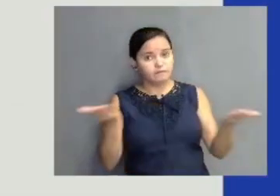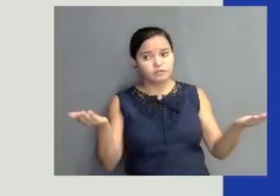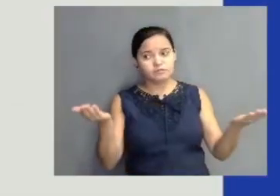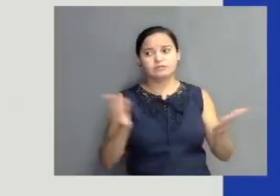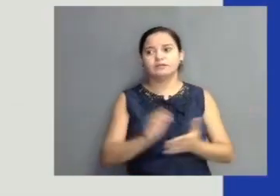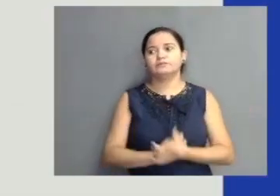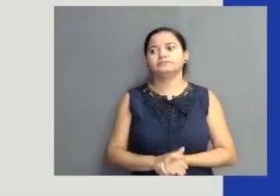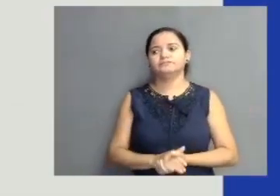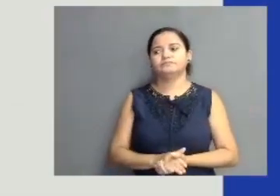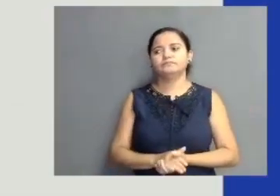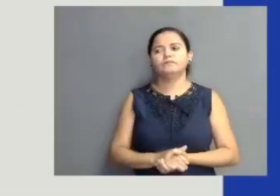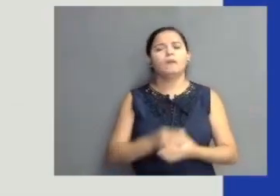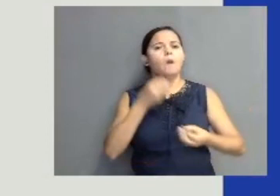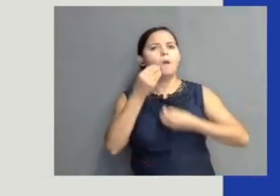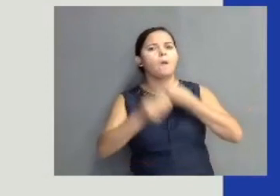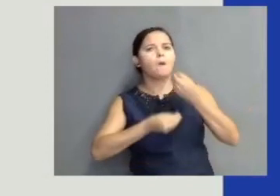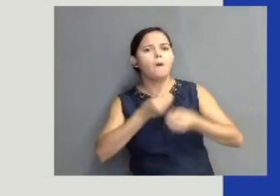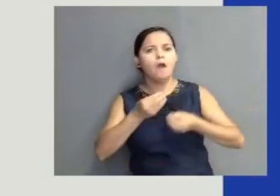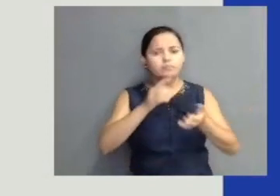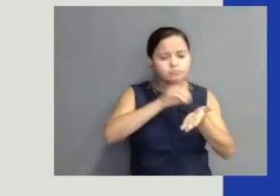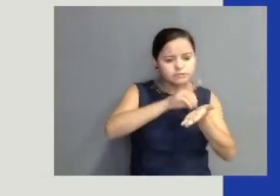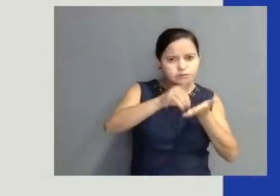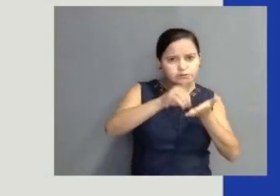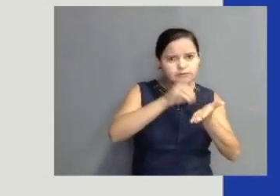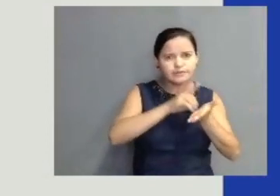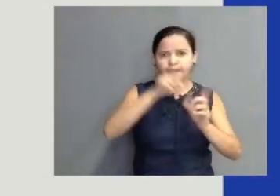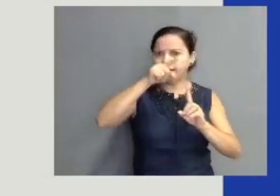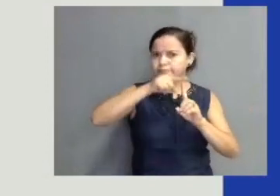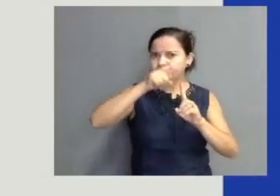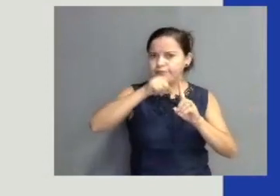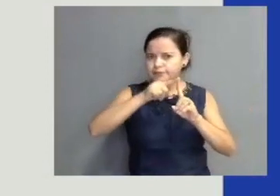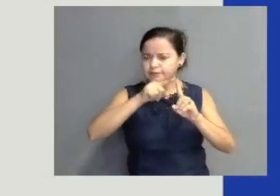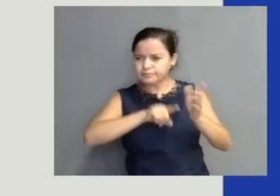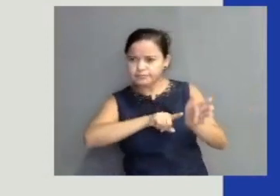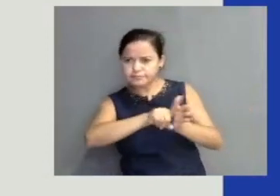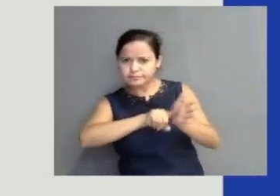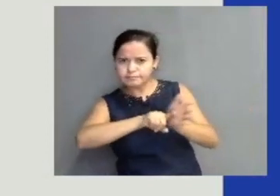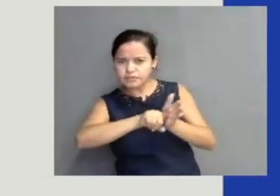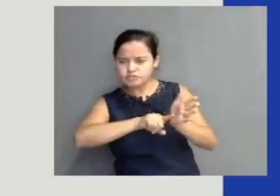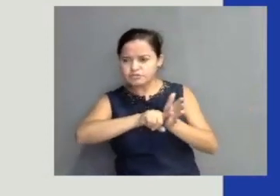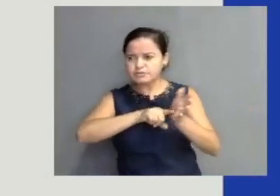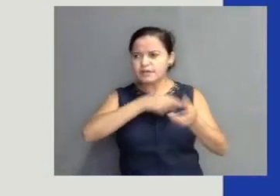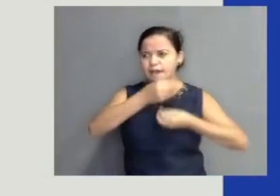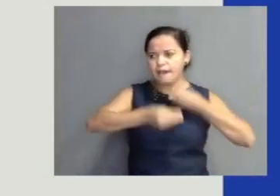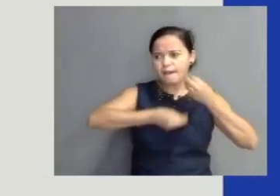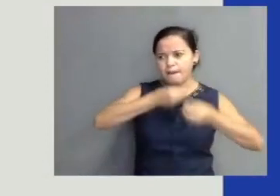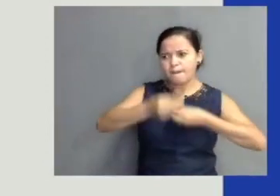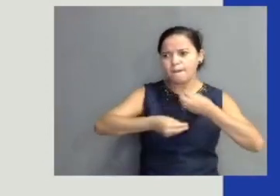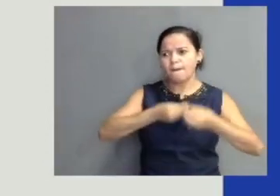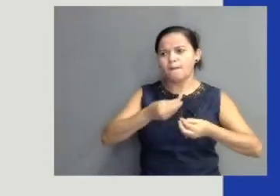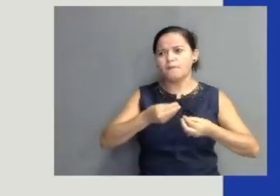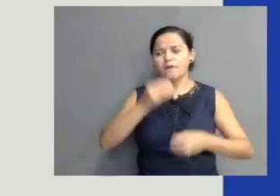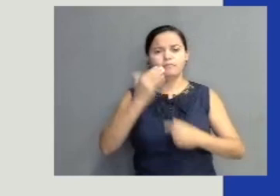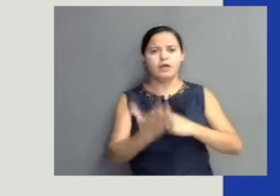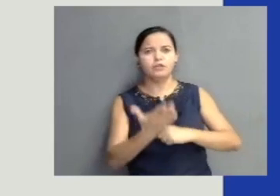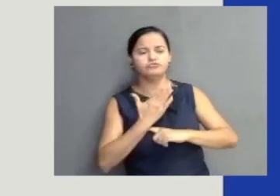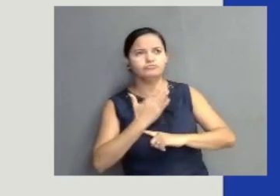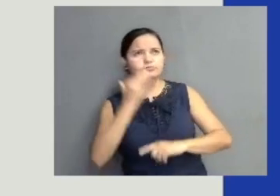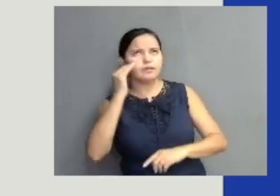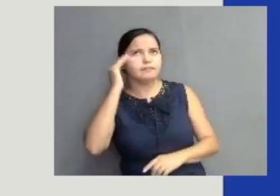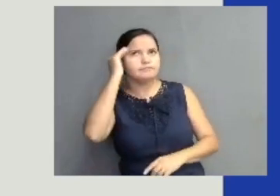glossário é um tipo de dicionário de palavras de sentido obscuro ou pouco conhecido, um elucidário. Ele nos ajuda a